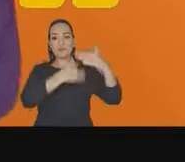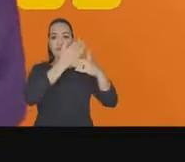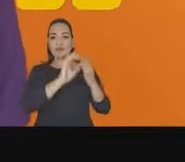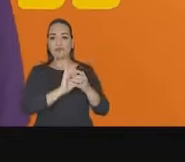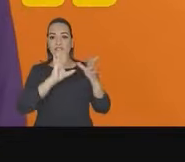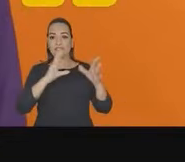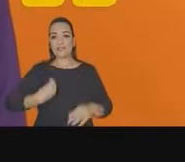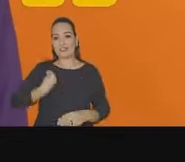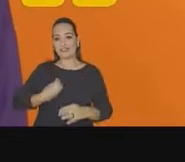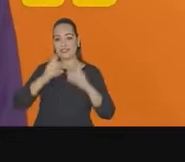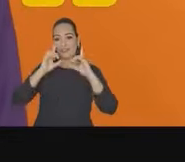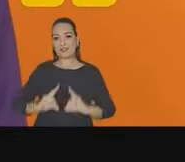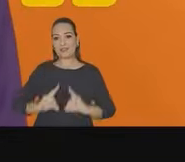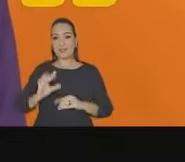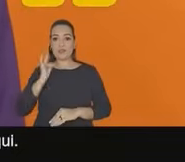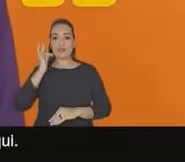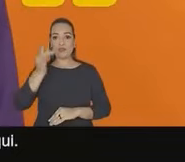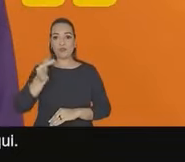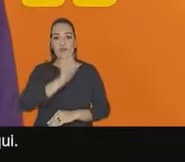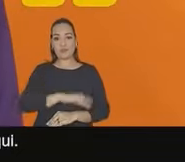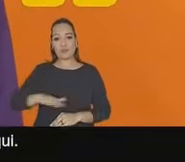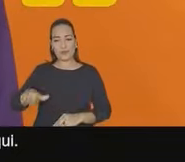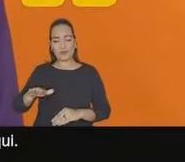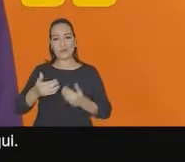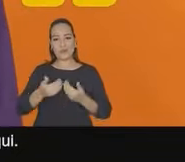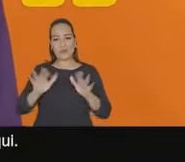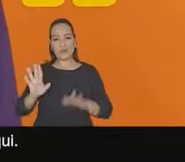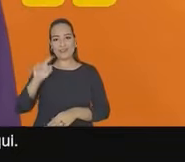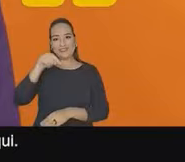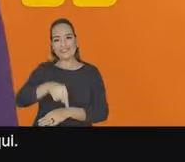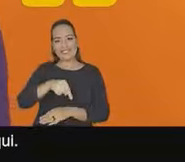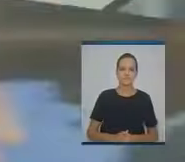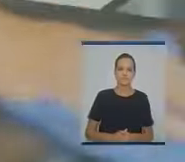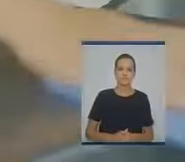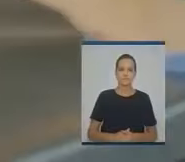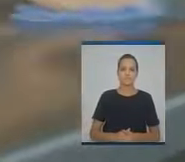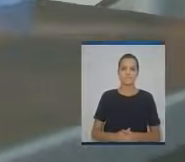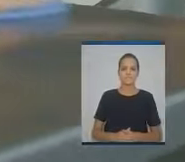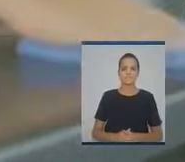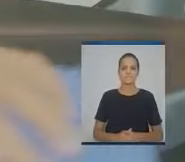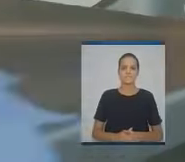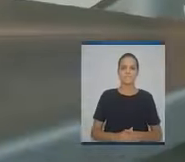com liberdade, viver com dignidade. O futuro de nossas crianças começa aqui.